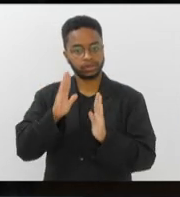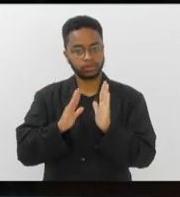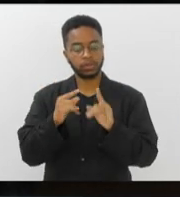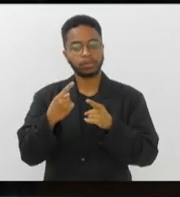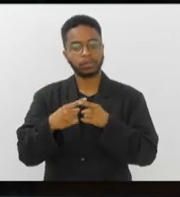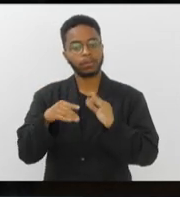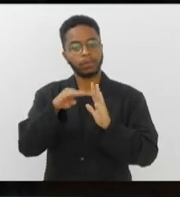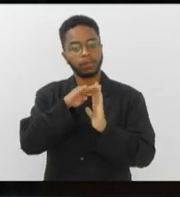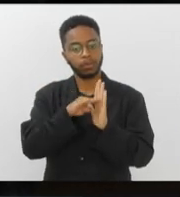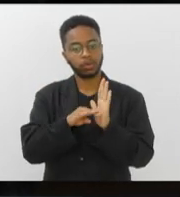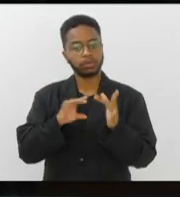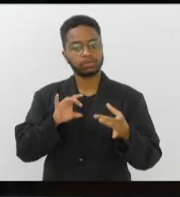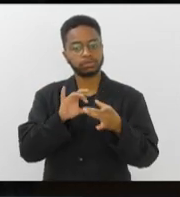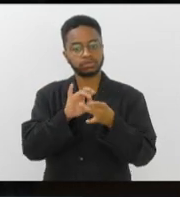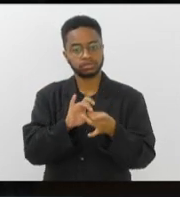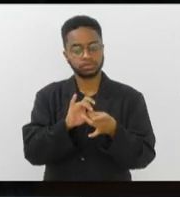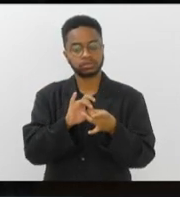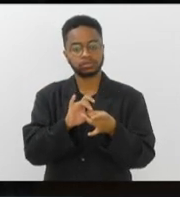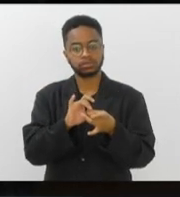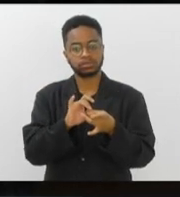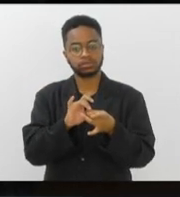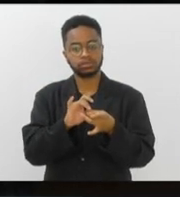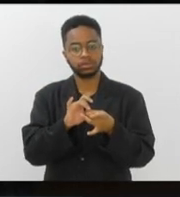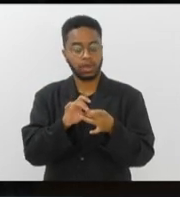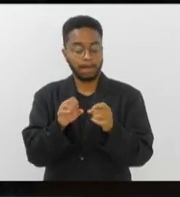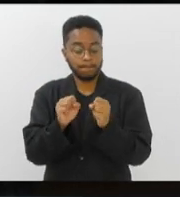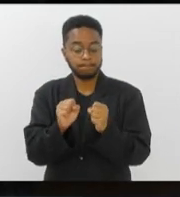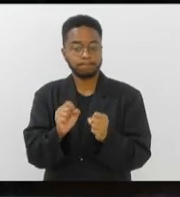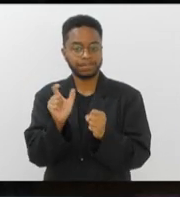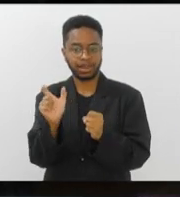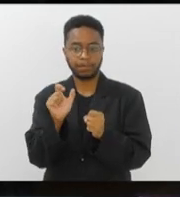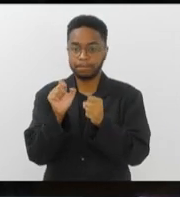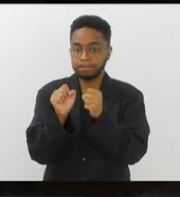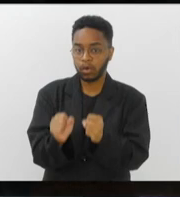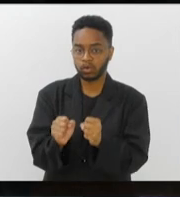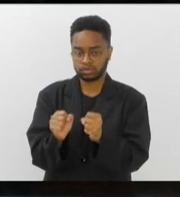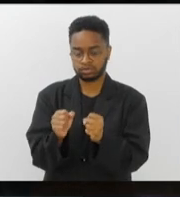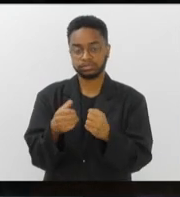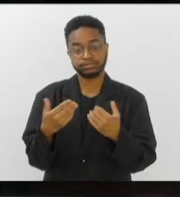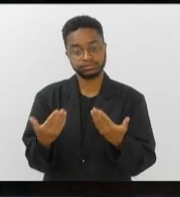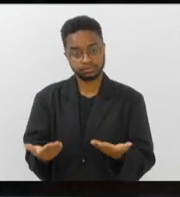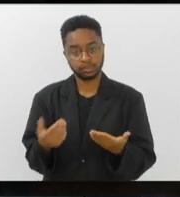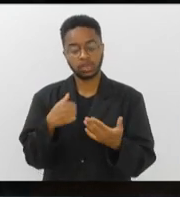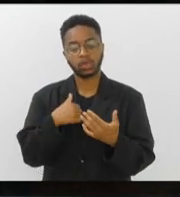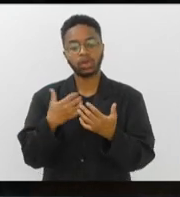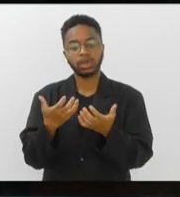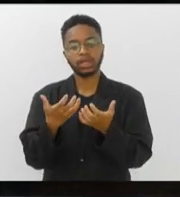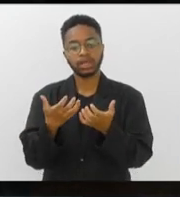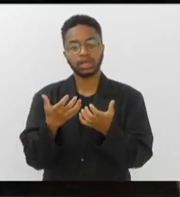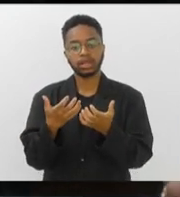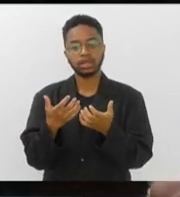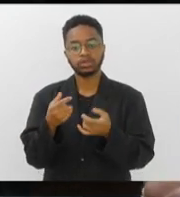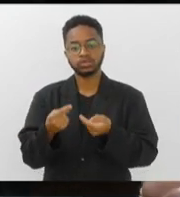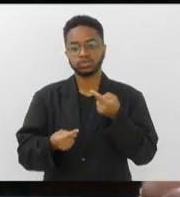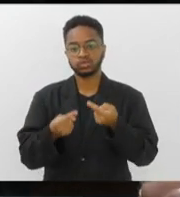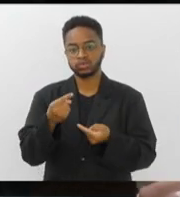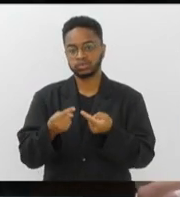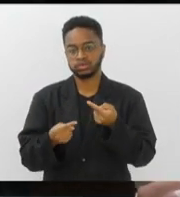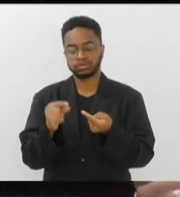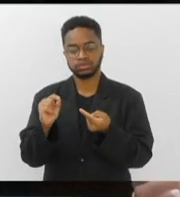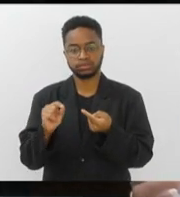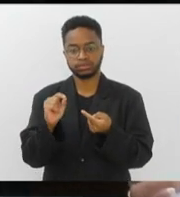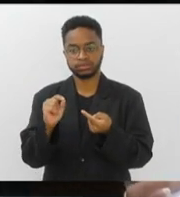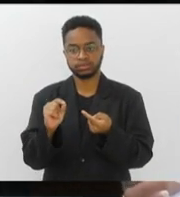está incluído o poderá. Então, eu só queria, só pedindo para discutir, para